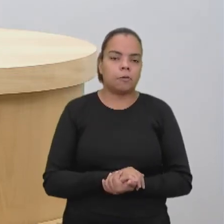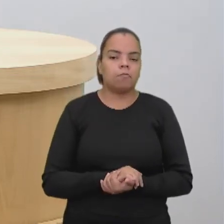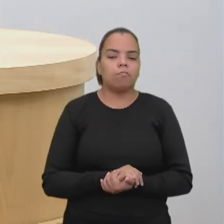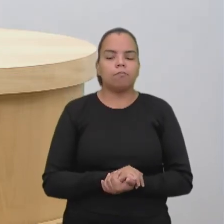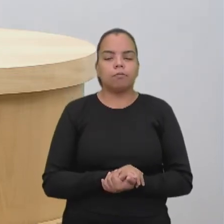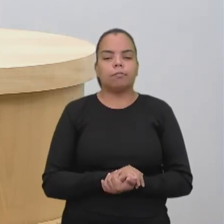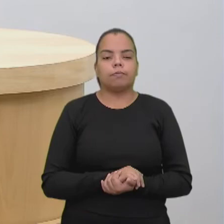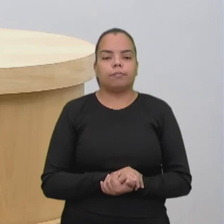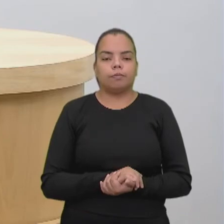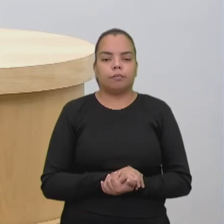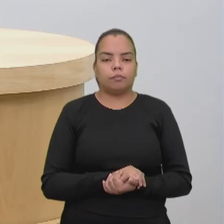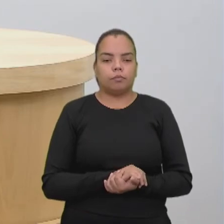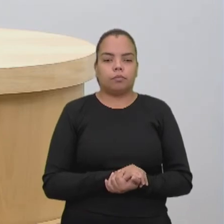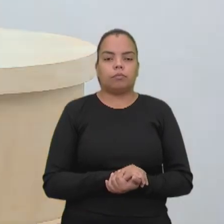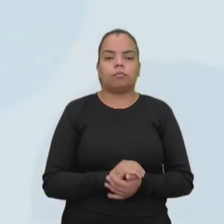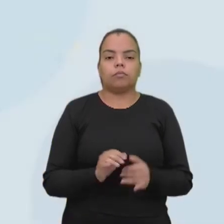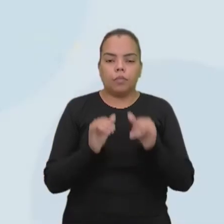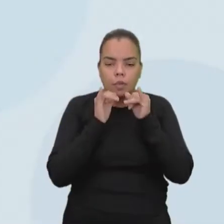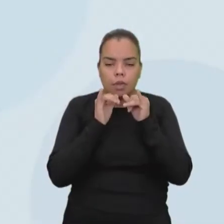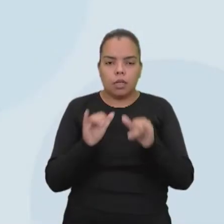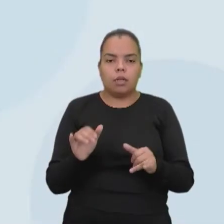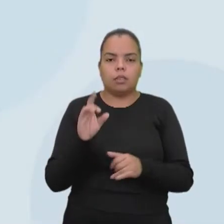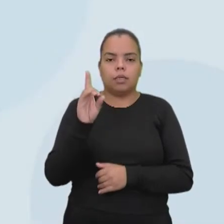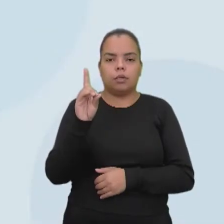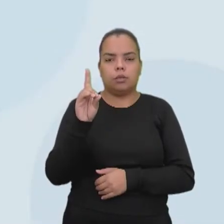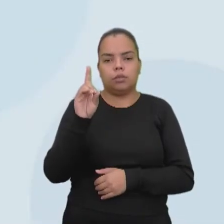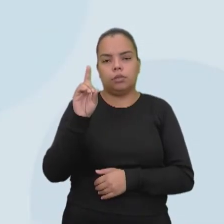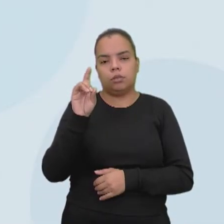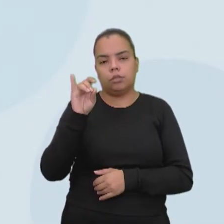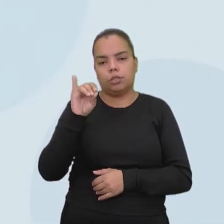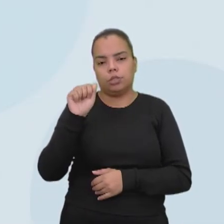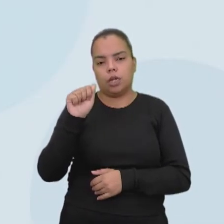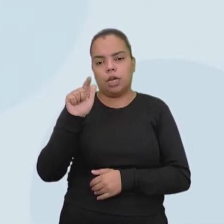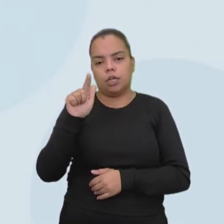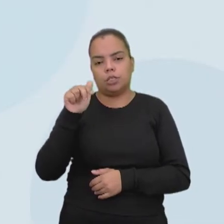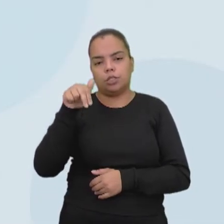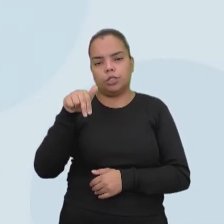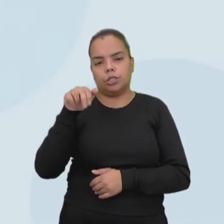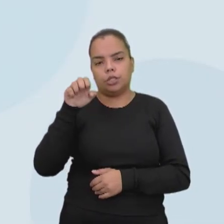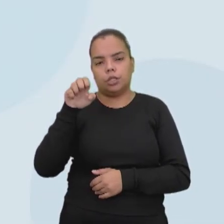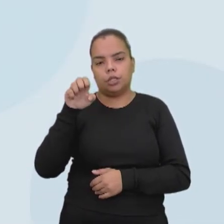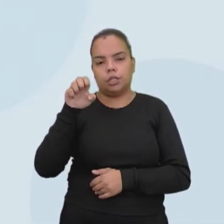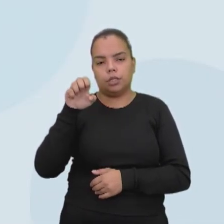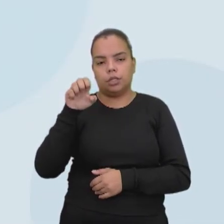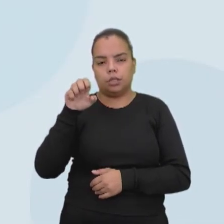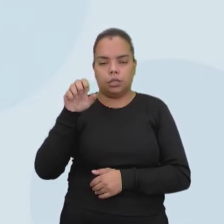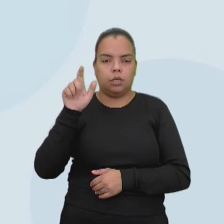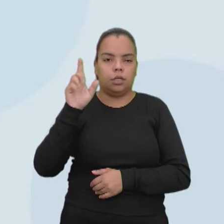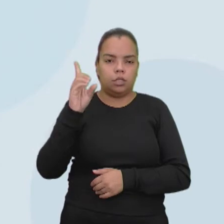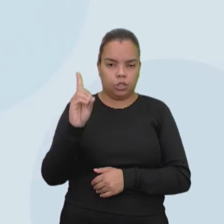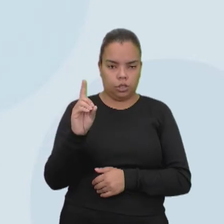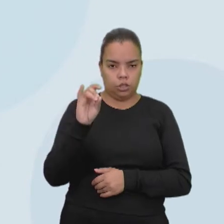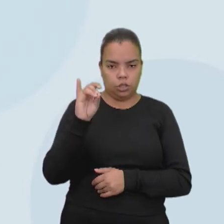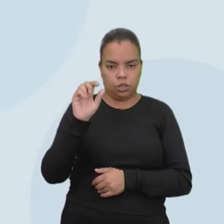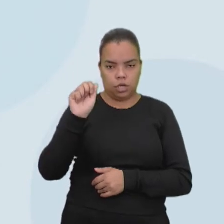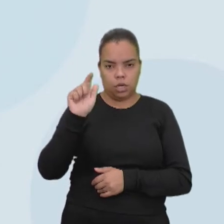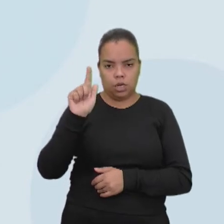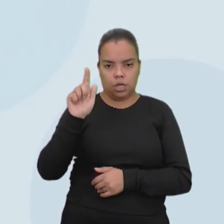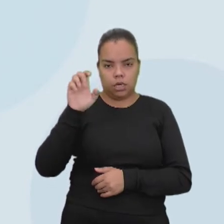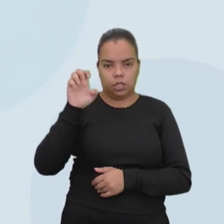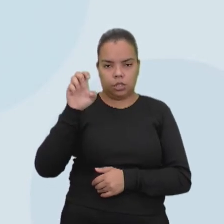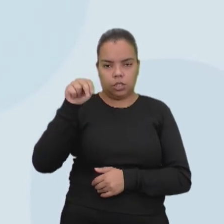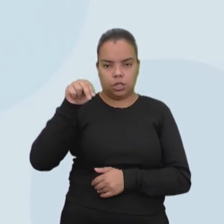certo? Nós citamos aí o Diágenes, né? Vamos ver aí o que é Diágenes. Tá aí, ó, é um processo físico